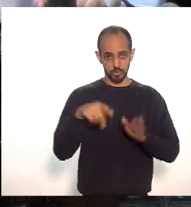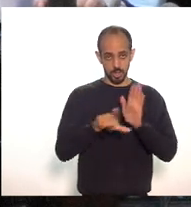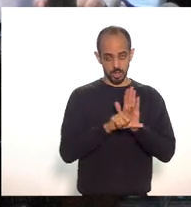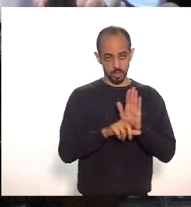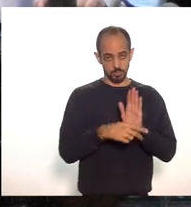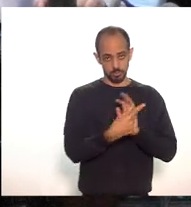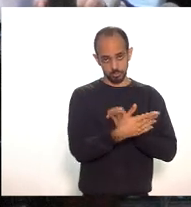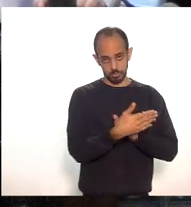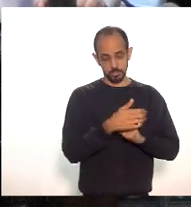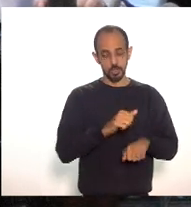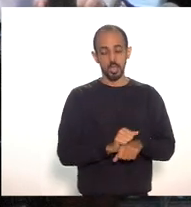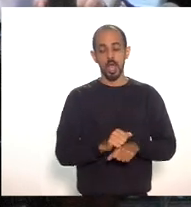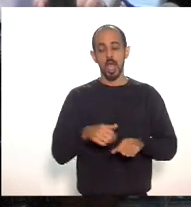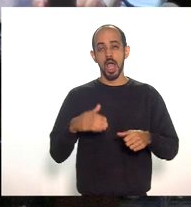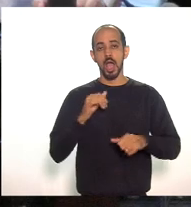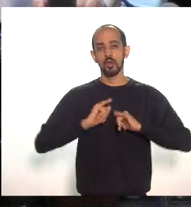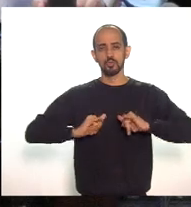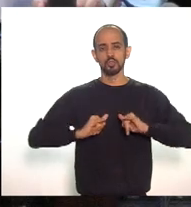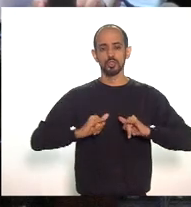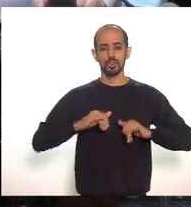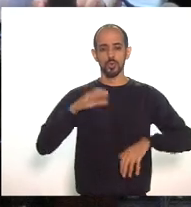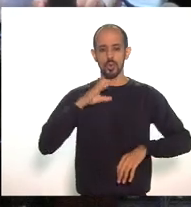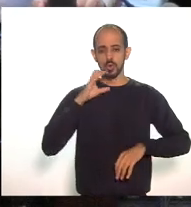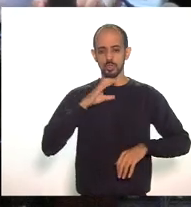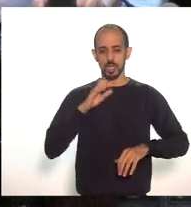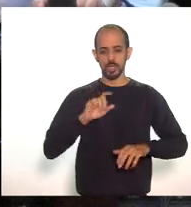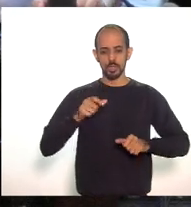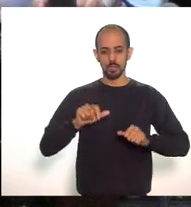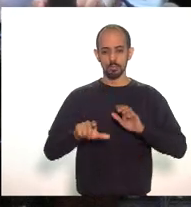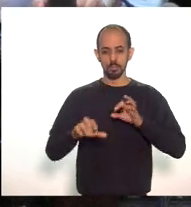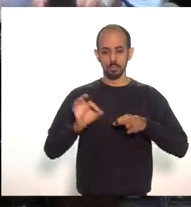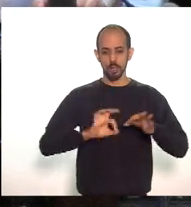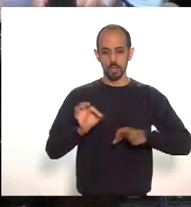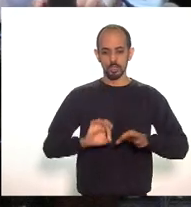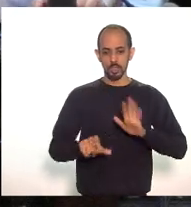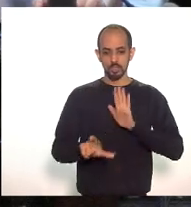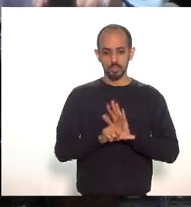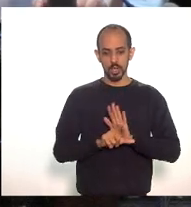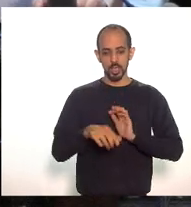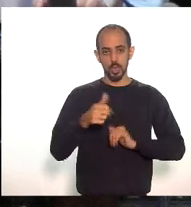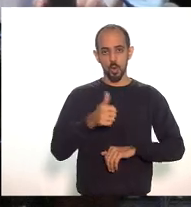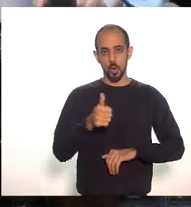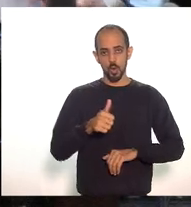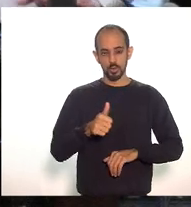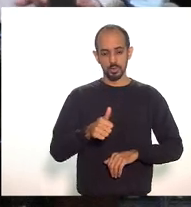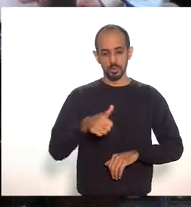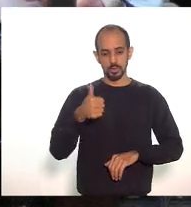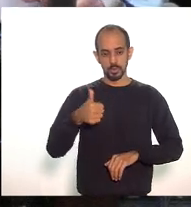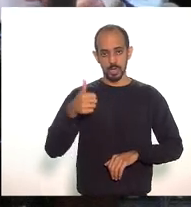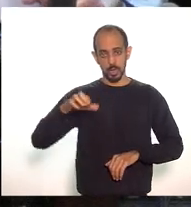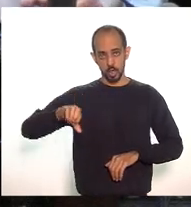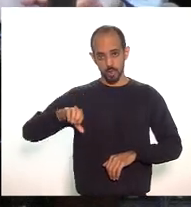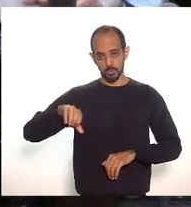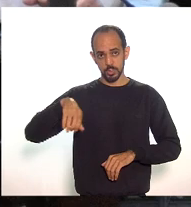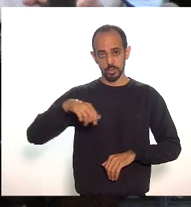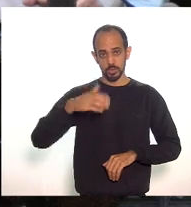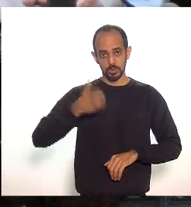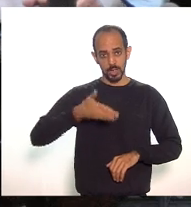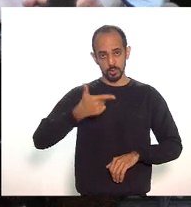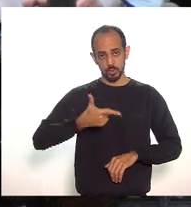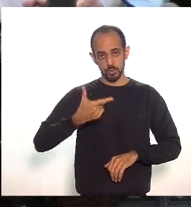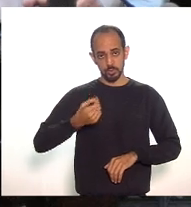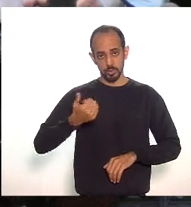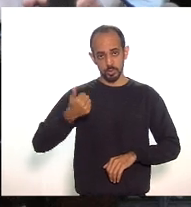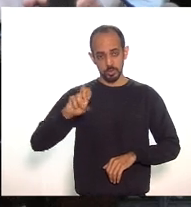anuncio é regime de urgência em votação tipos a única projeto de lei 1119 de 2015 de autoria dos deputados